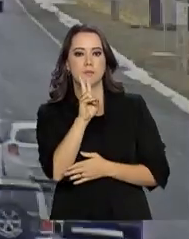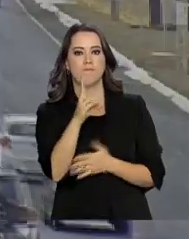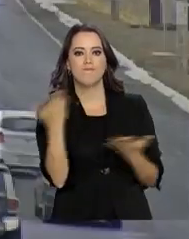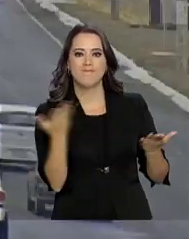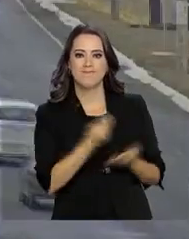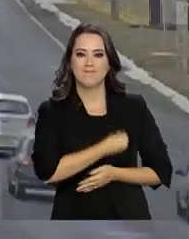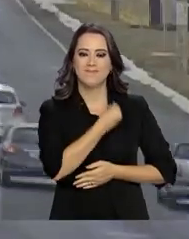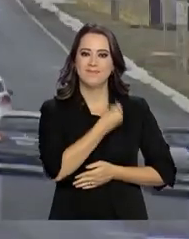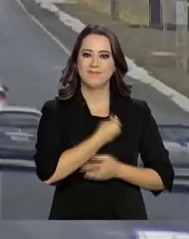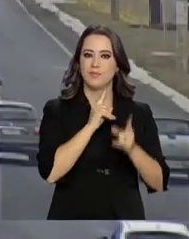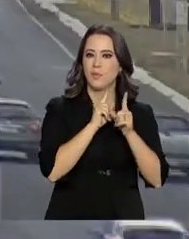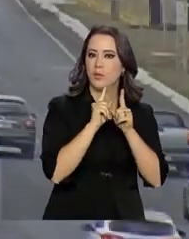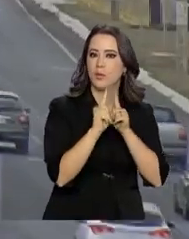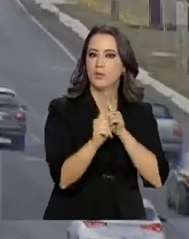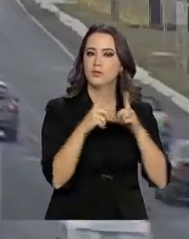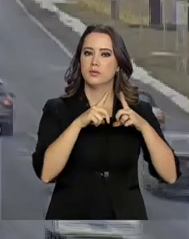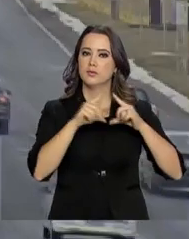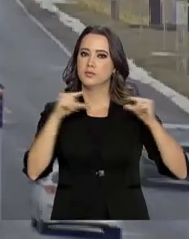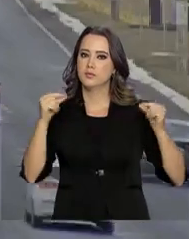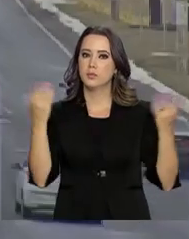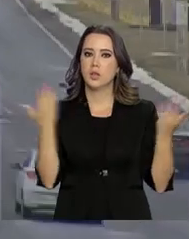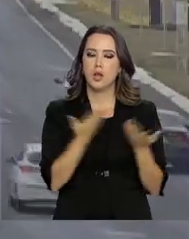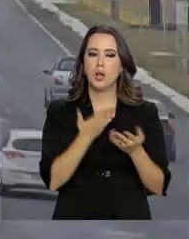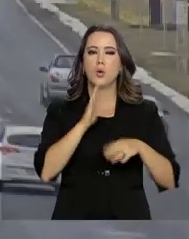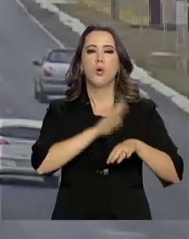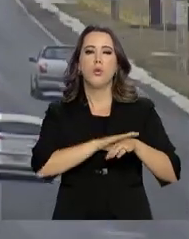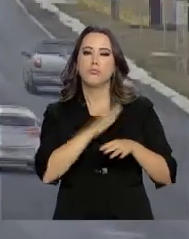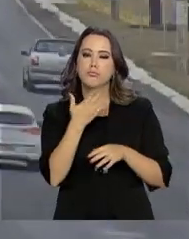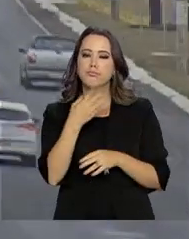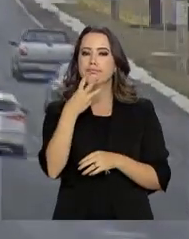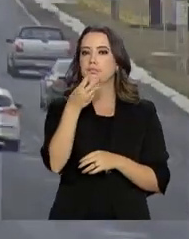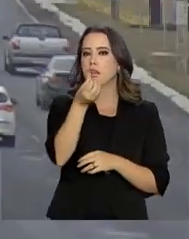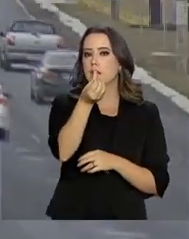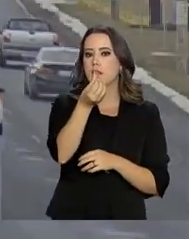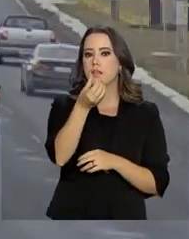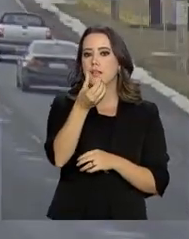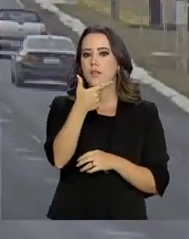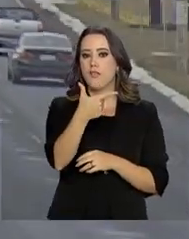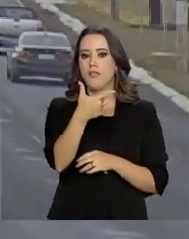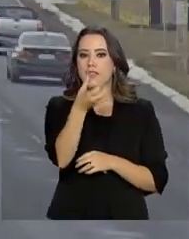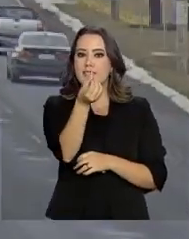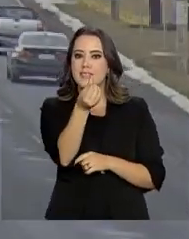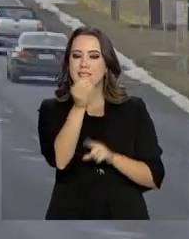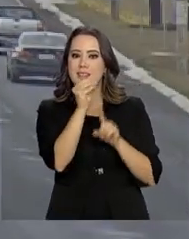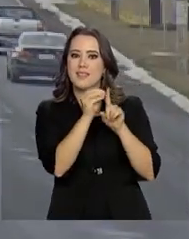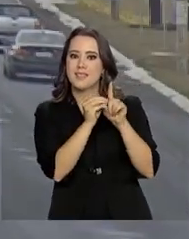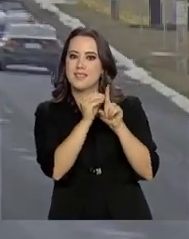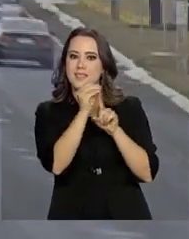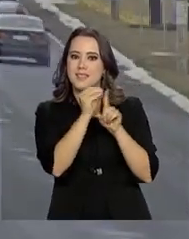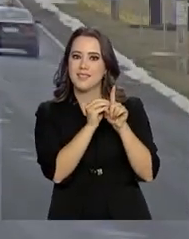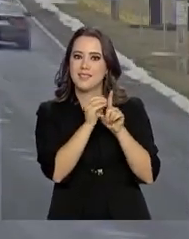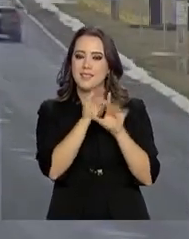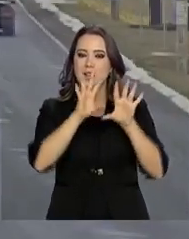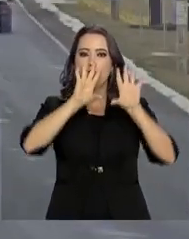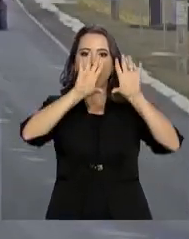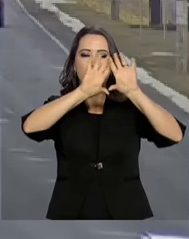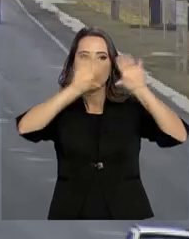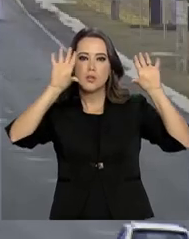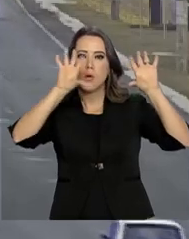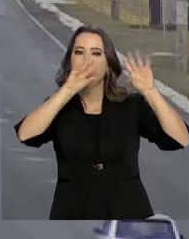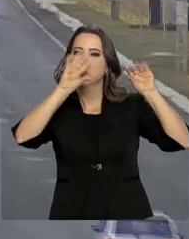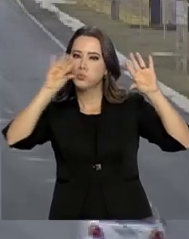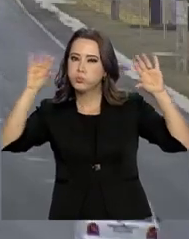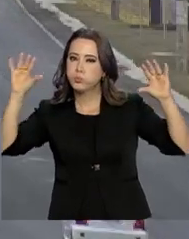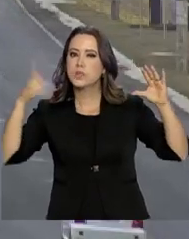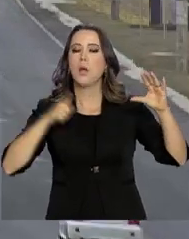ao vivo do trânsito de brasília neste momento faz 36 26 graus o céu está nublado com possibilidade de